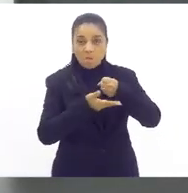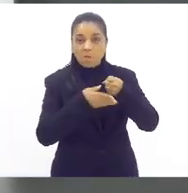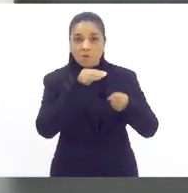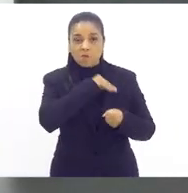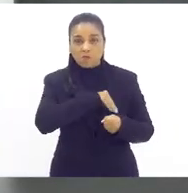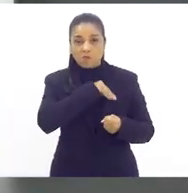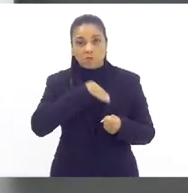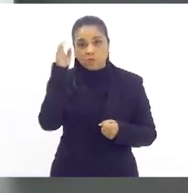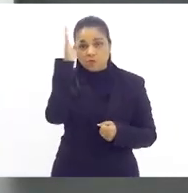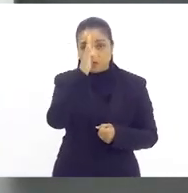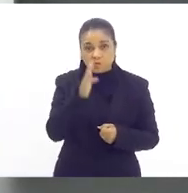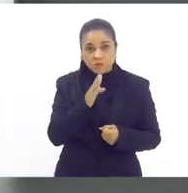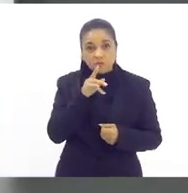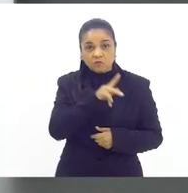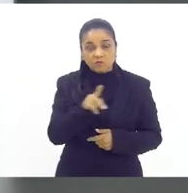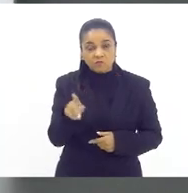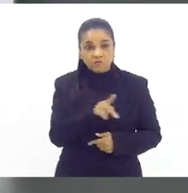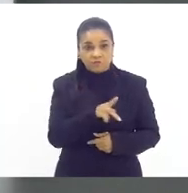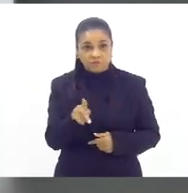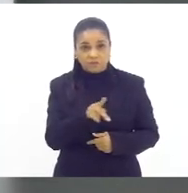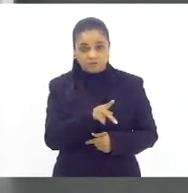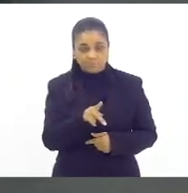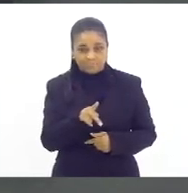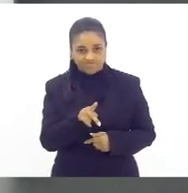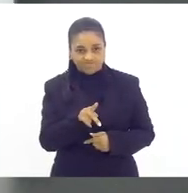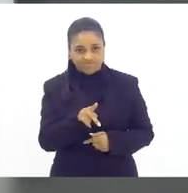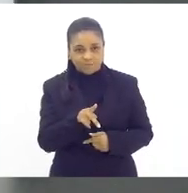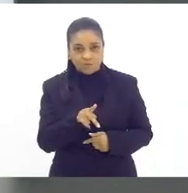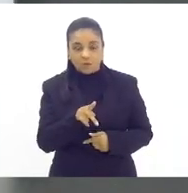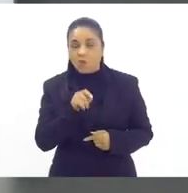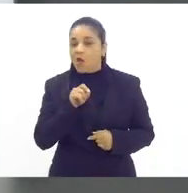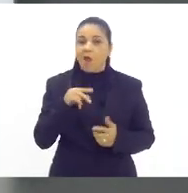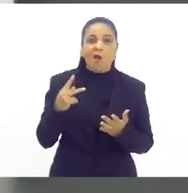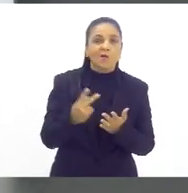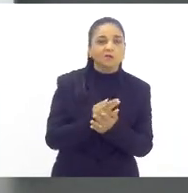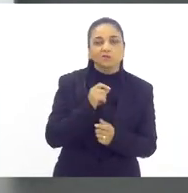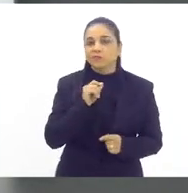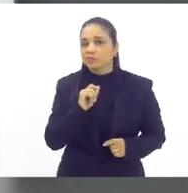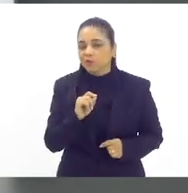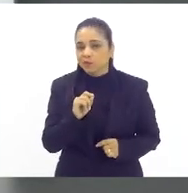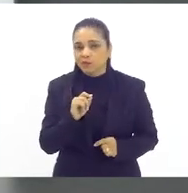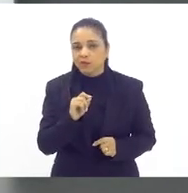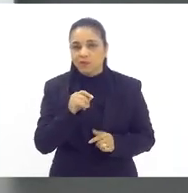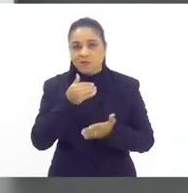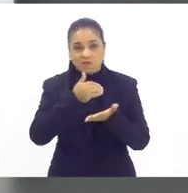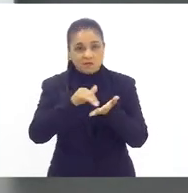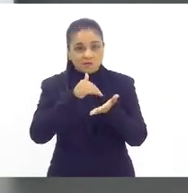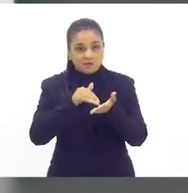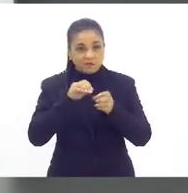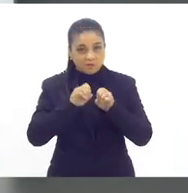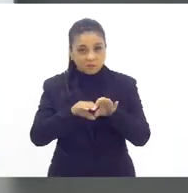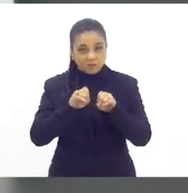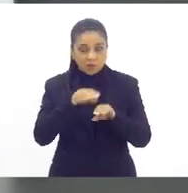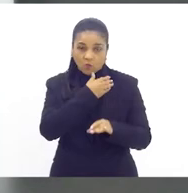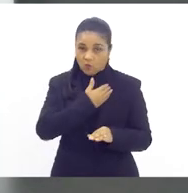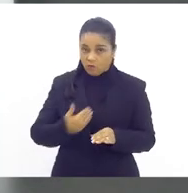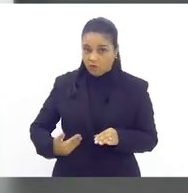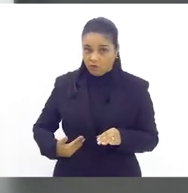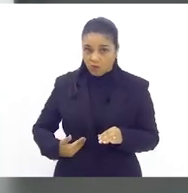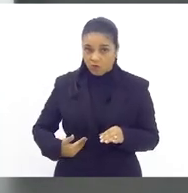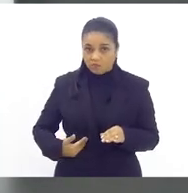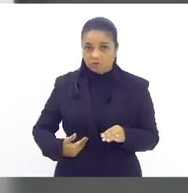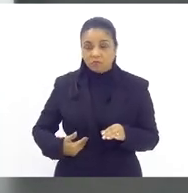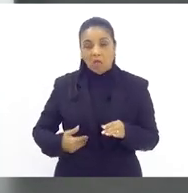do magistério o que que vai acontecer na Secretaria de Educação o governo Tá